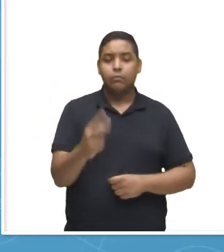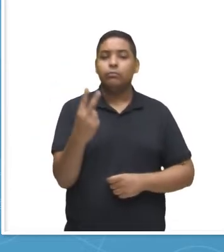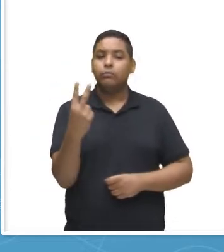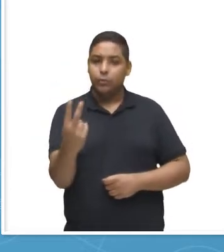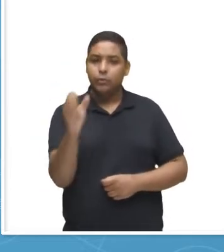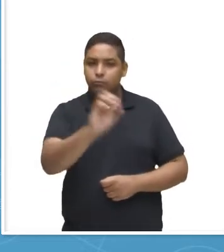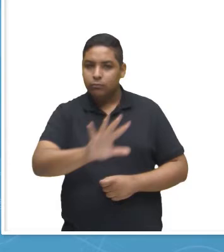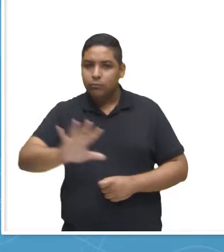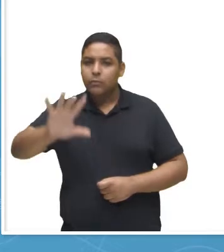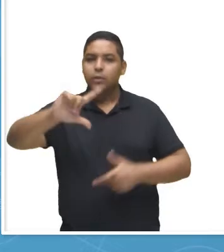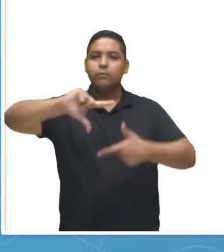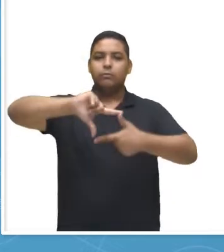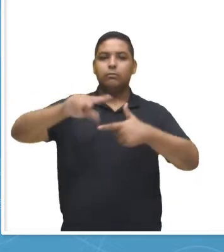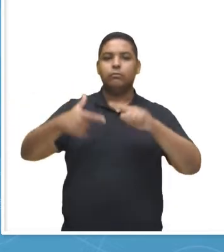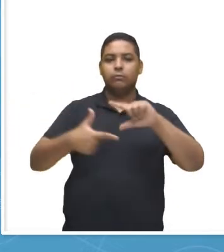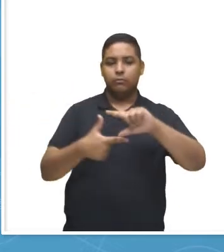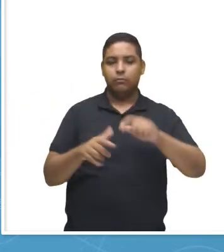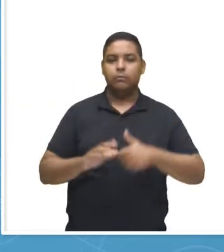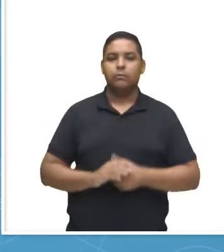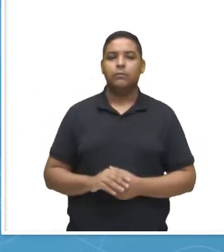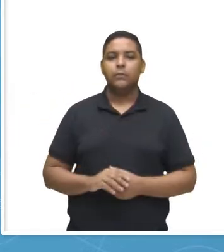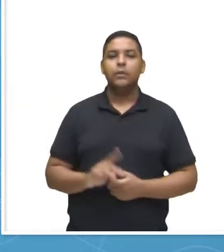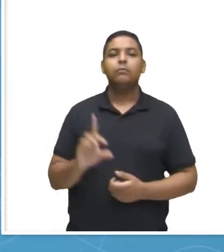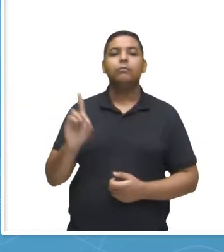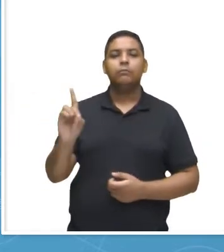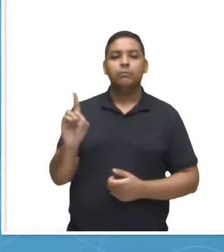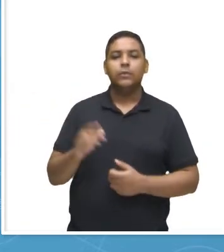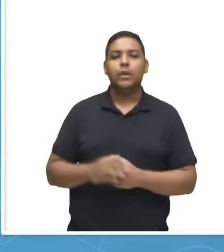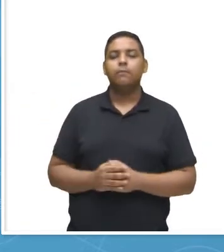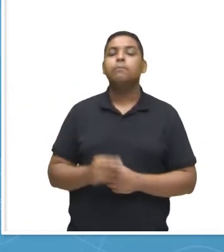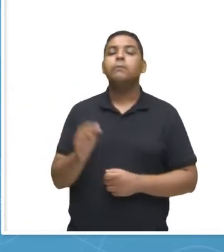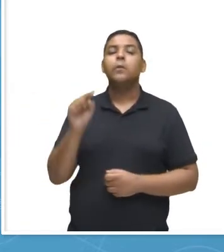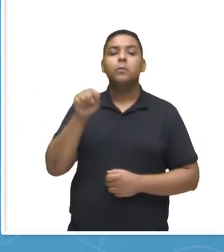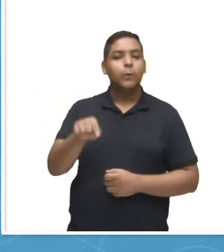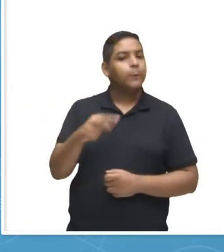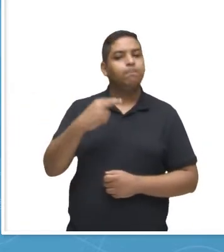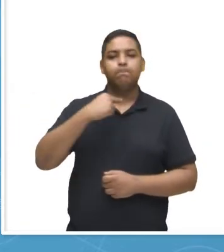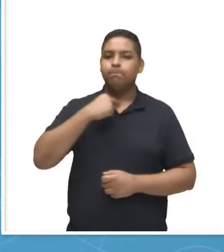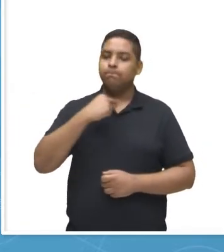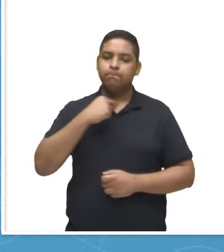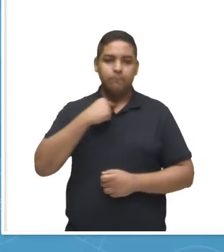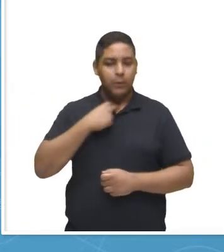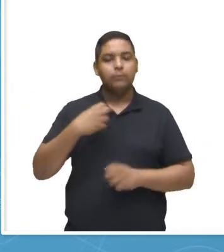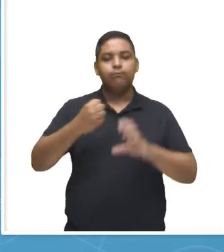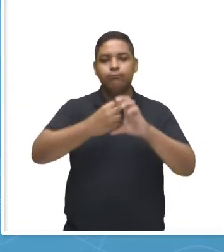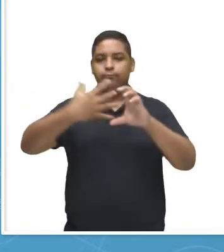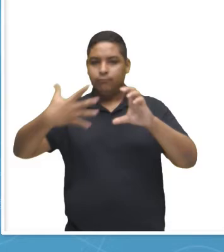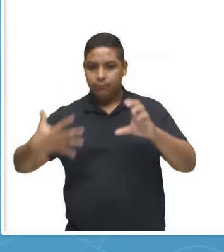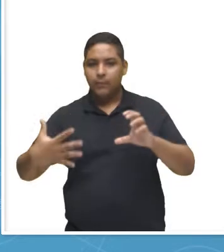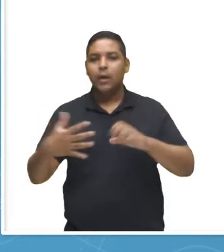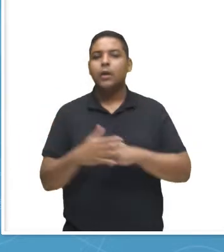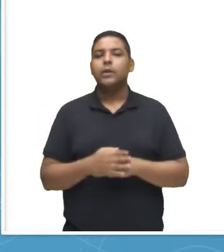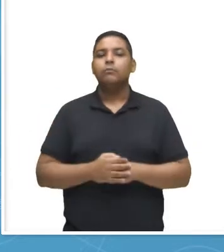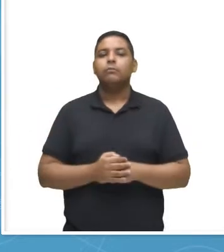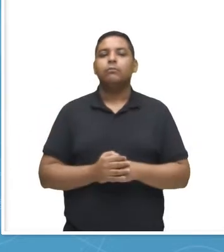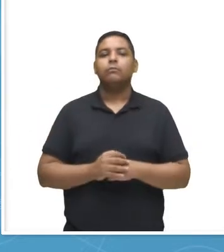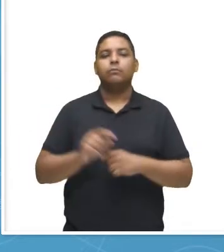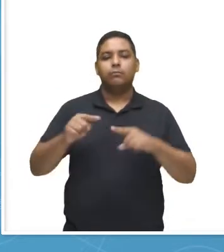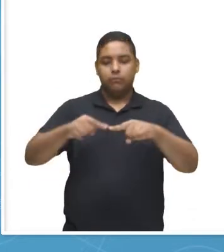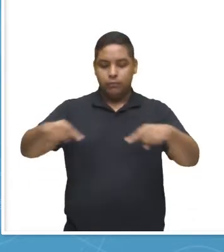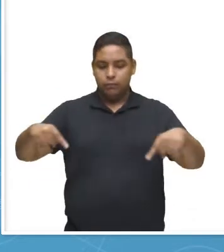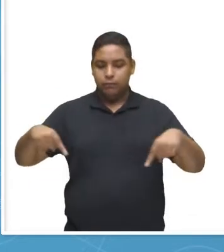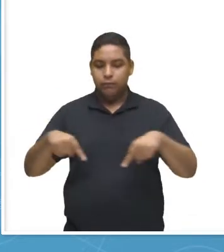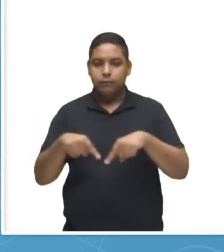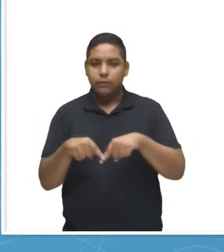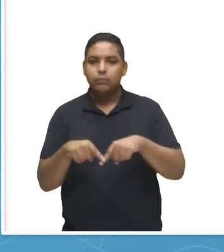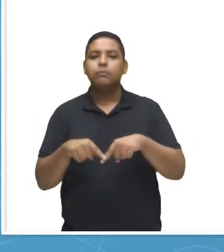geométricas. Letra D. O ponto não pode ser definido e não possui dimensão nem formato, o que garante